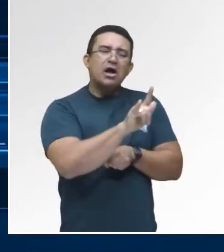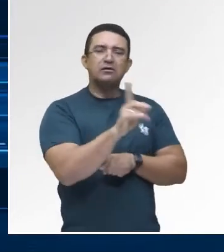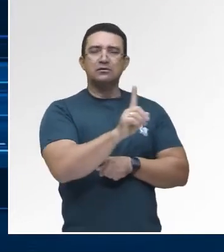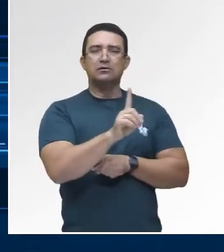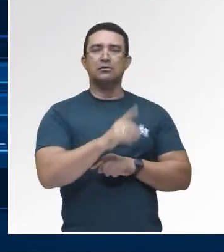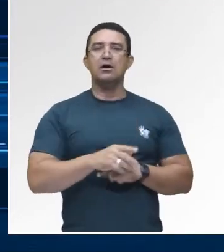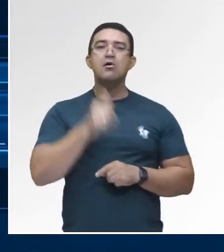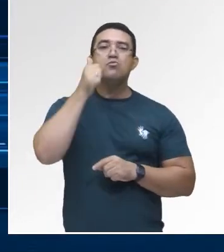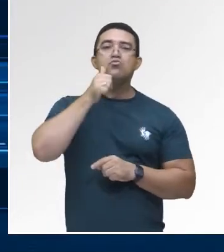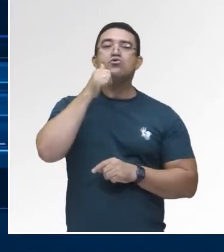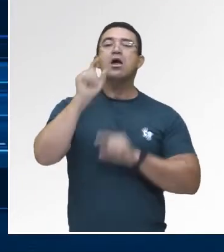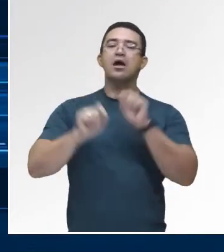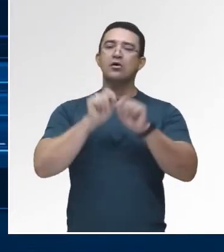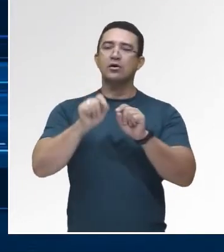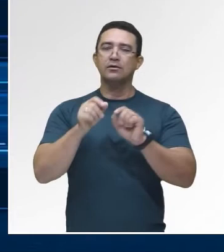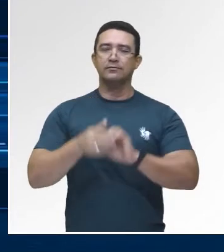mulher,